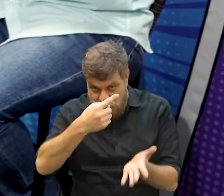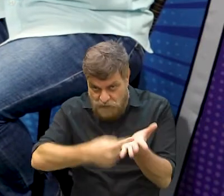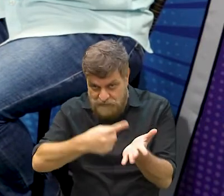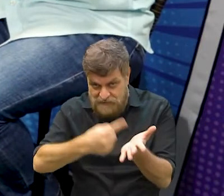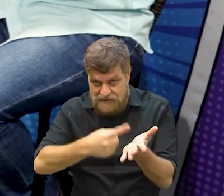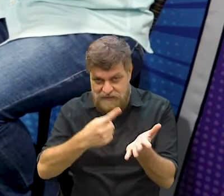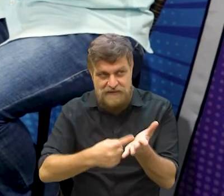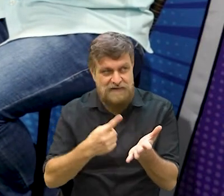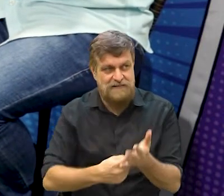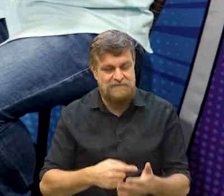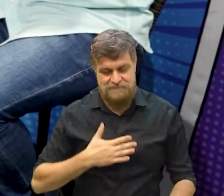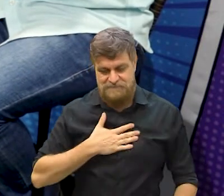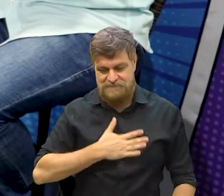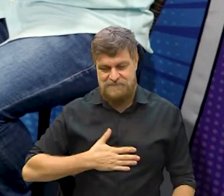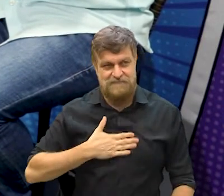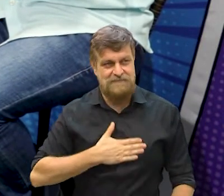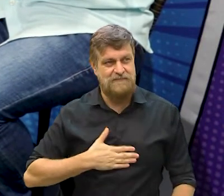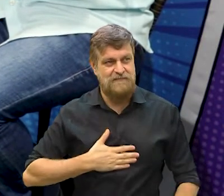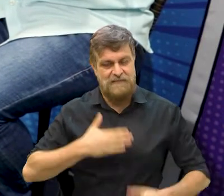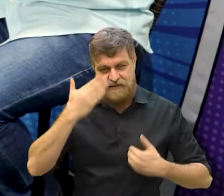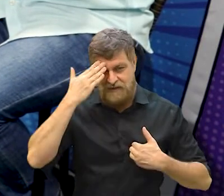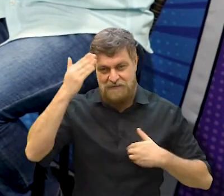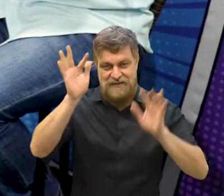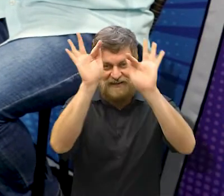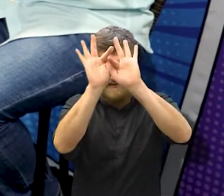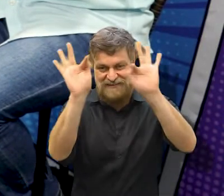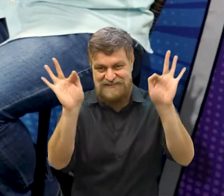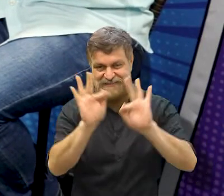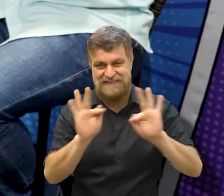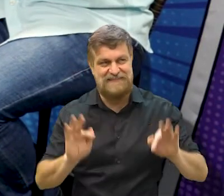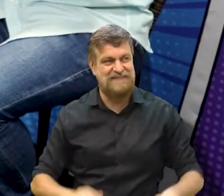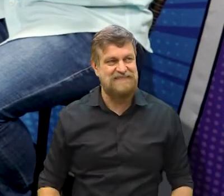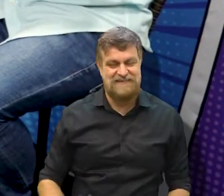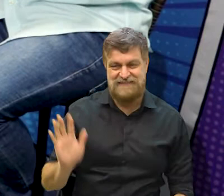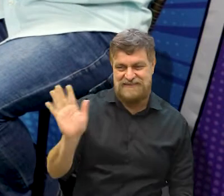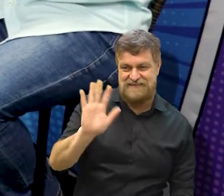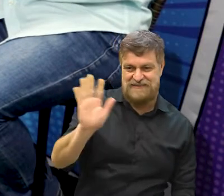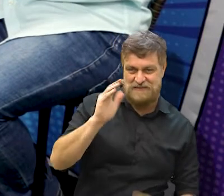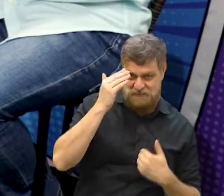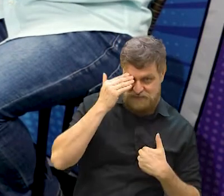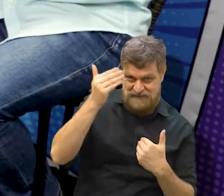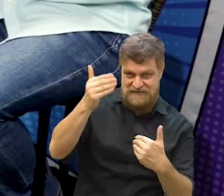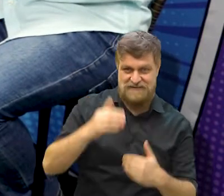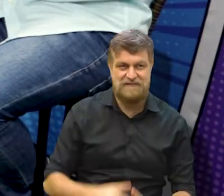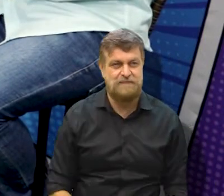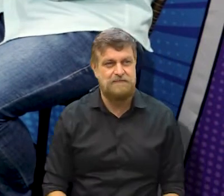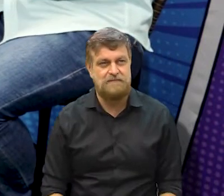Com certeza. É um prazer. Obrigado, tchau para todos, felicidades. Tchau, obrigada.